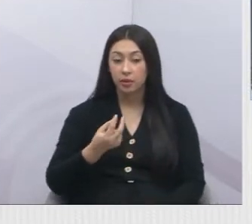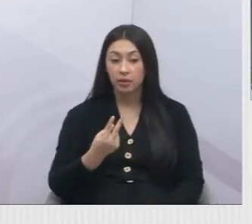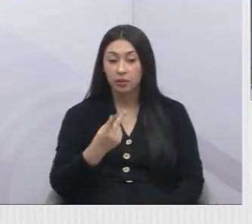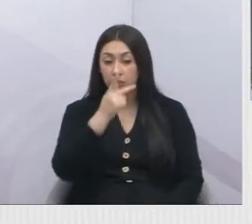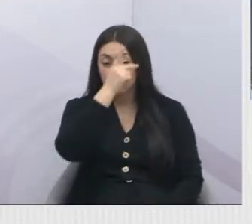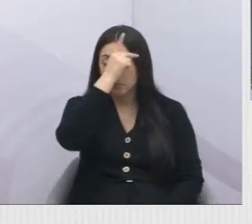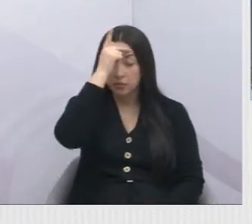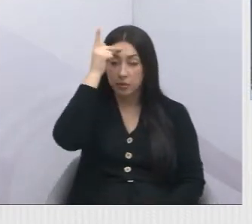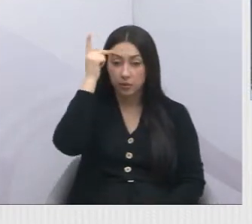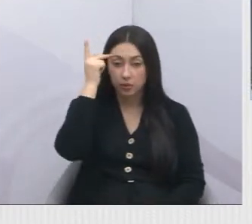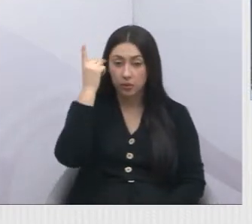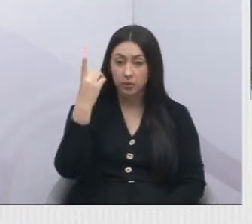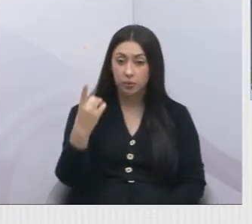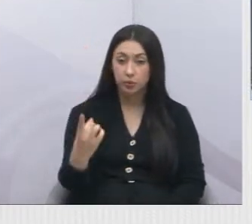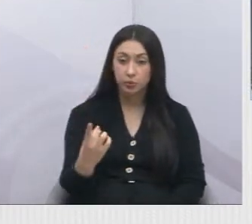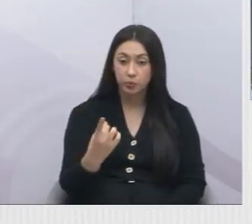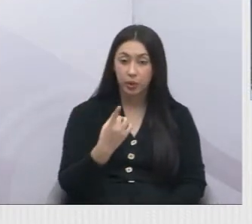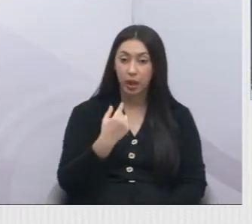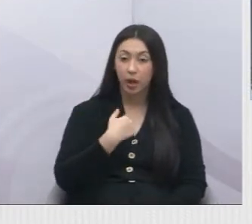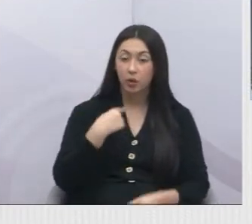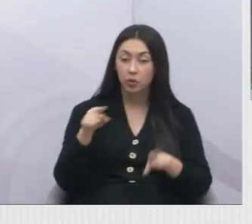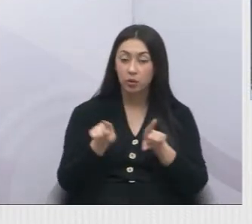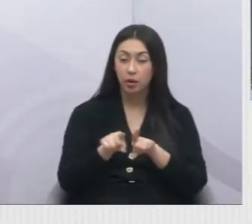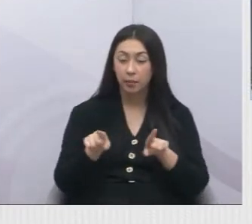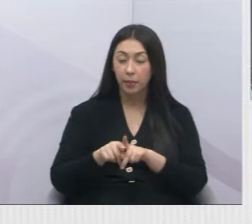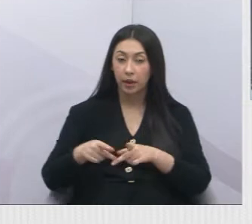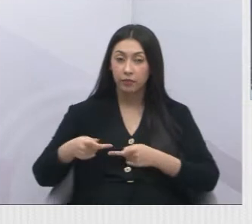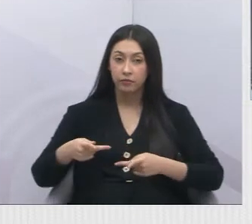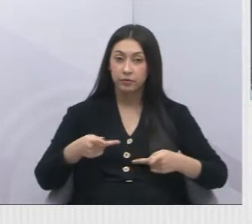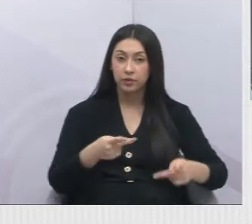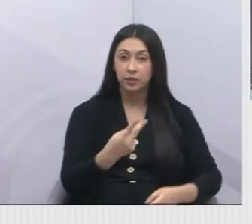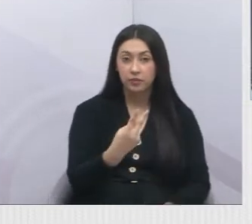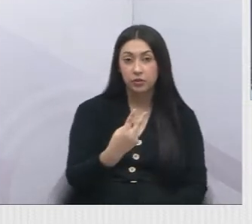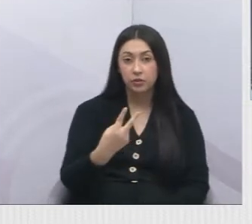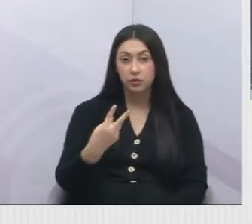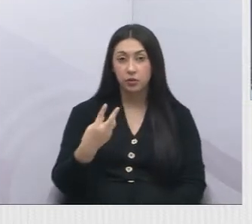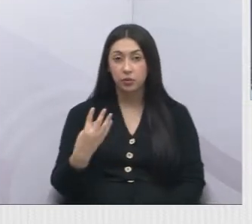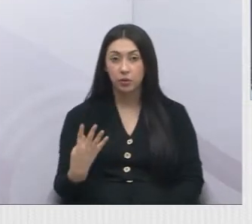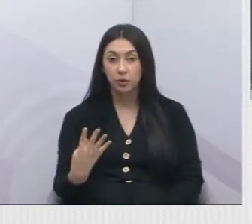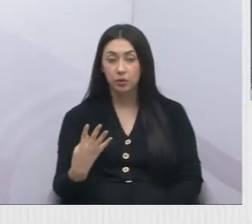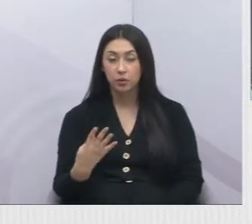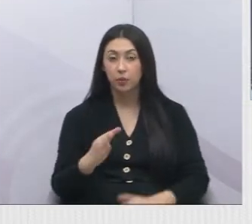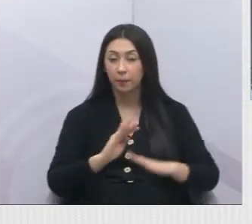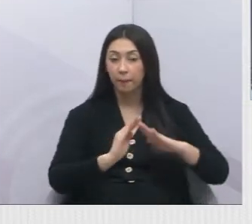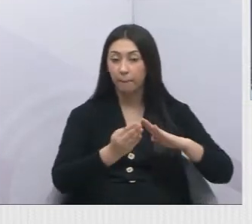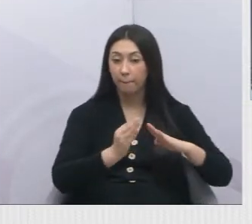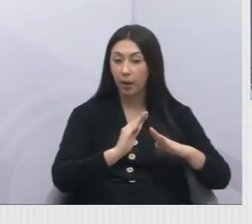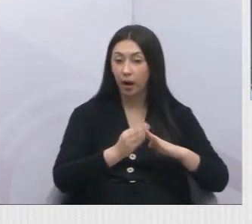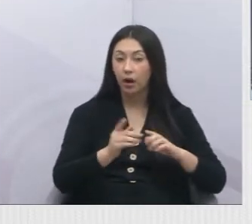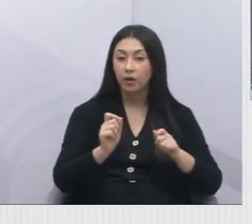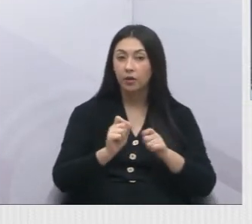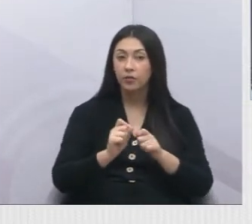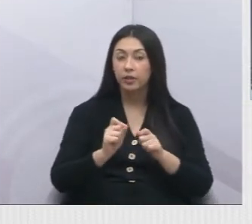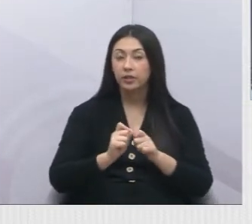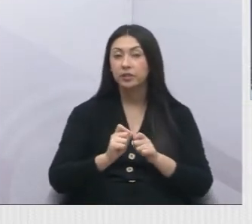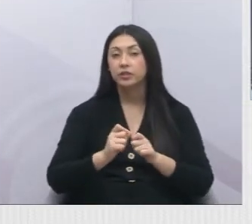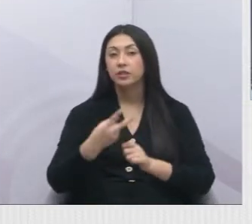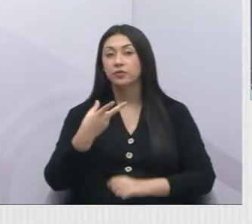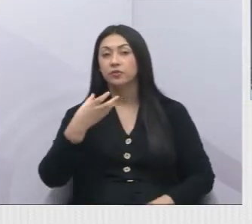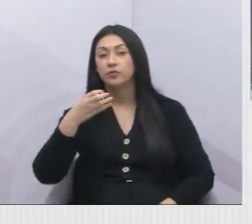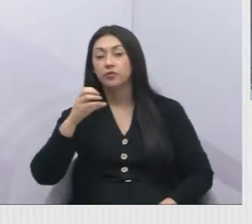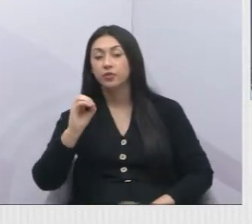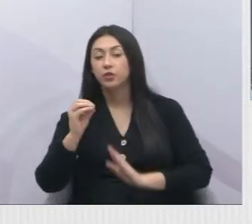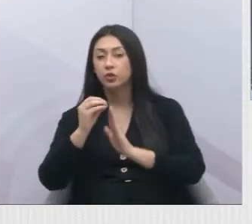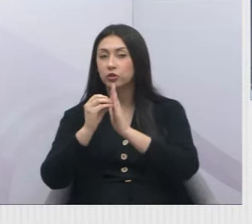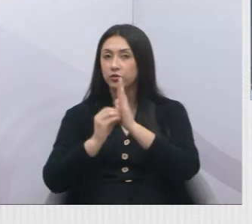62 munícipes, visitei 24 bairros. Encaminhei 20 ofícios,